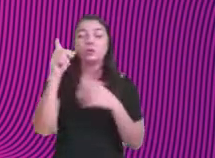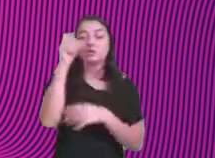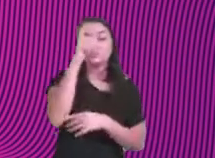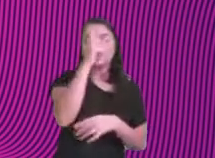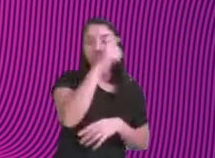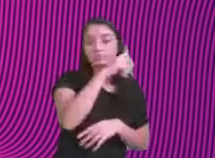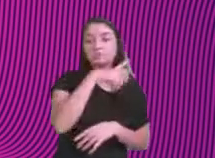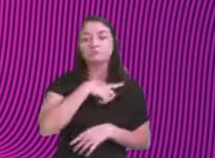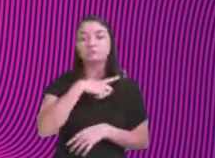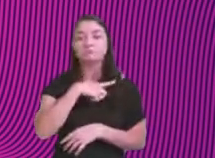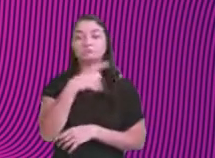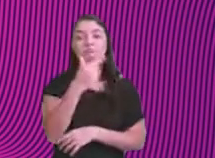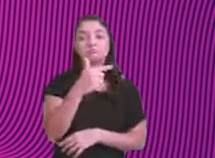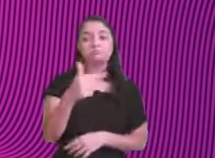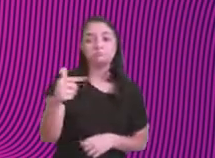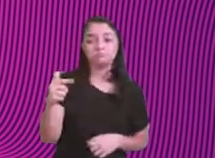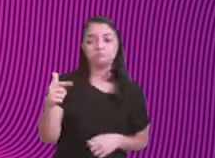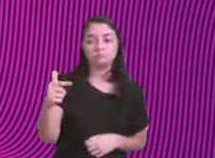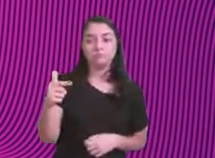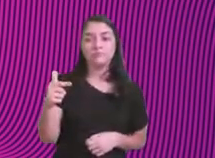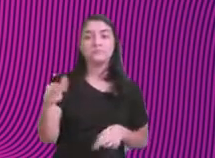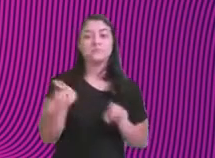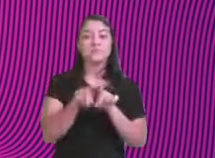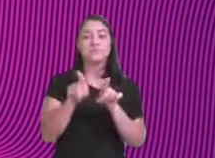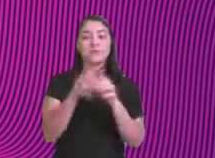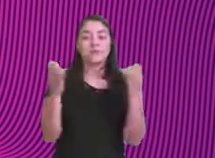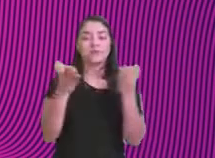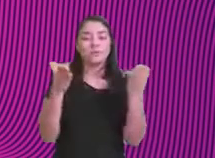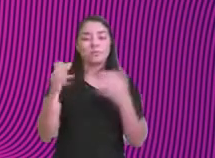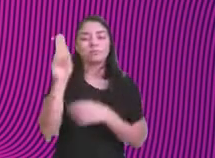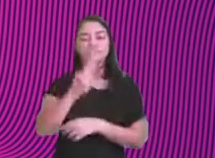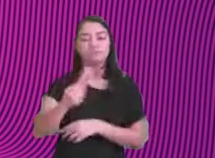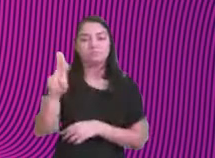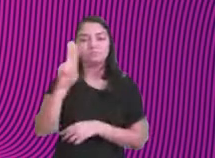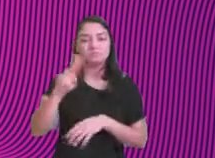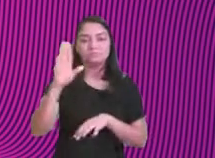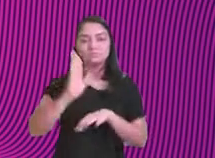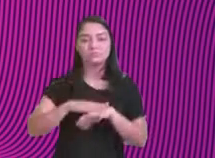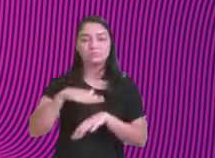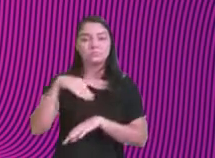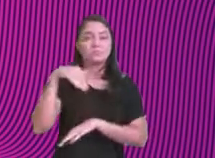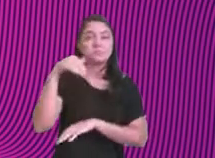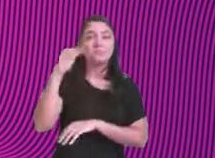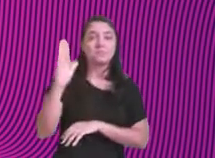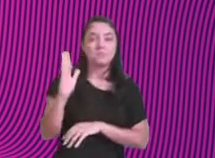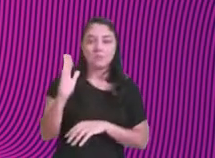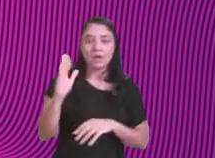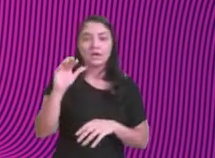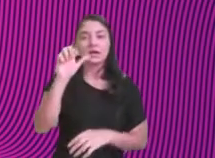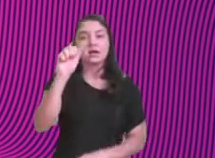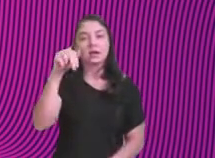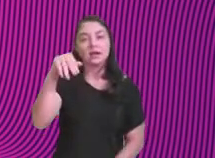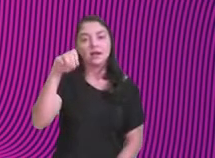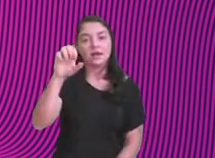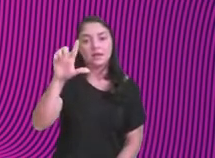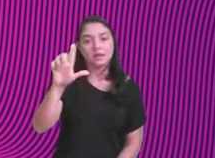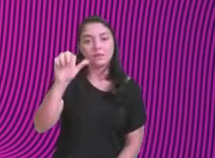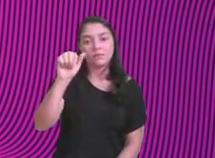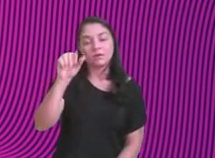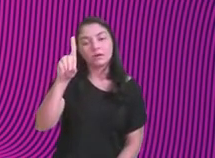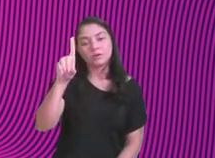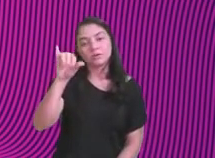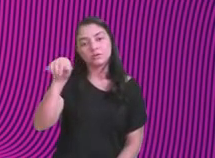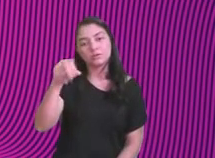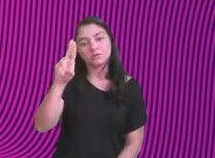agora, nesse momento em que a gente está usando cada vez mais a neoadjuvância total para